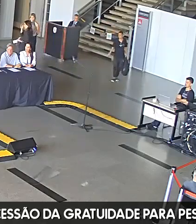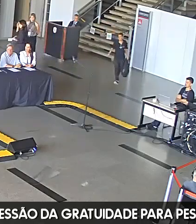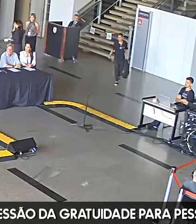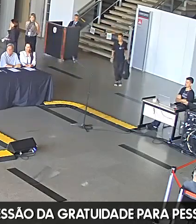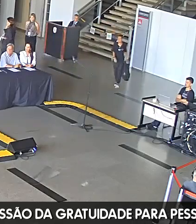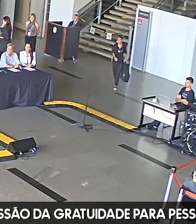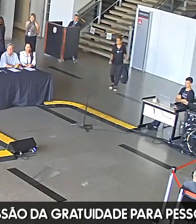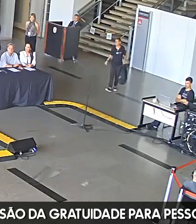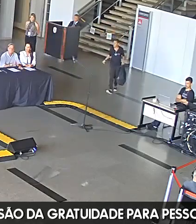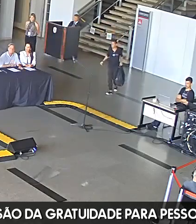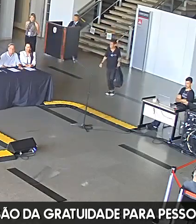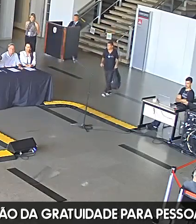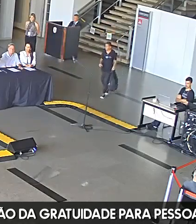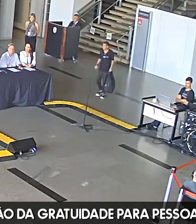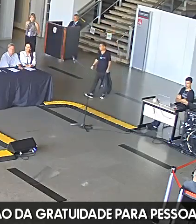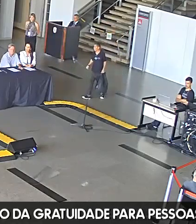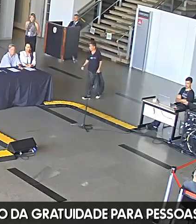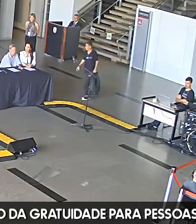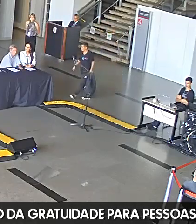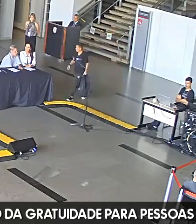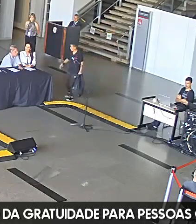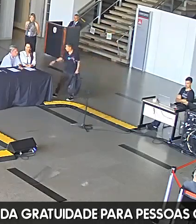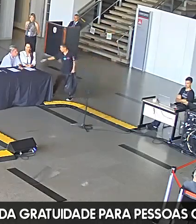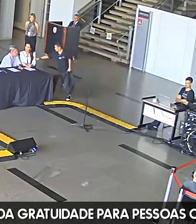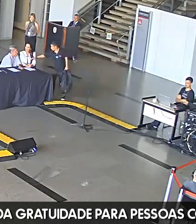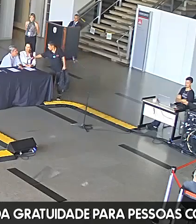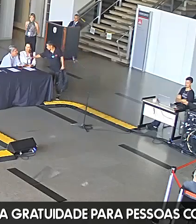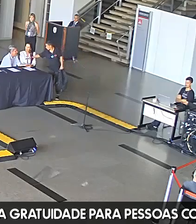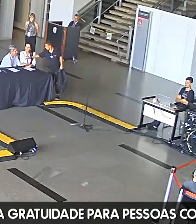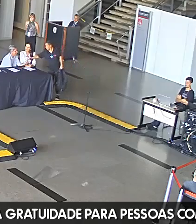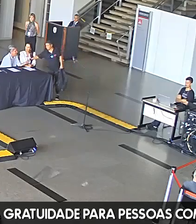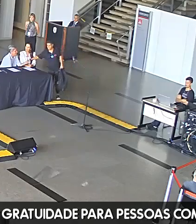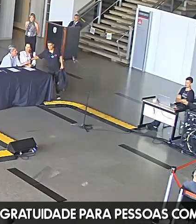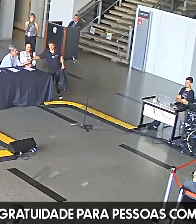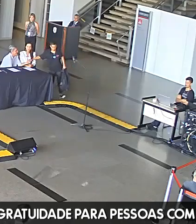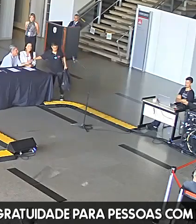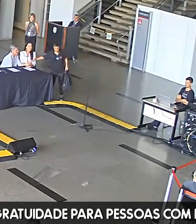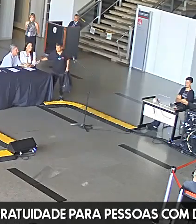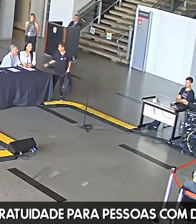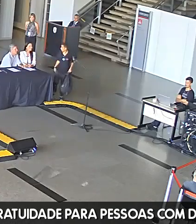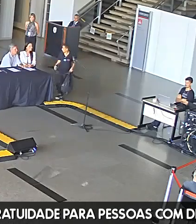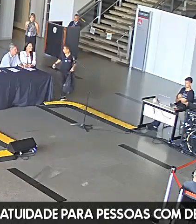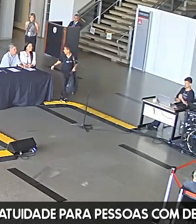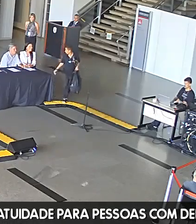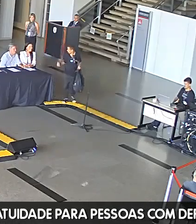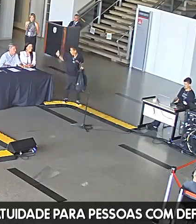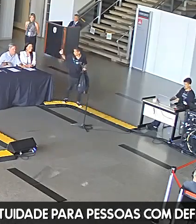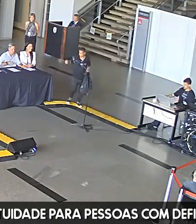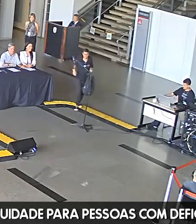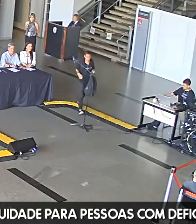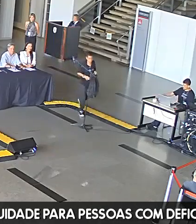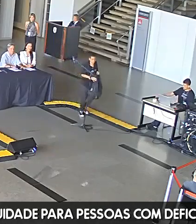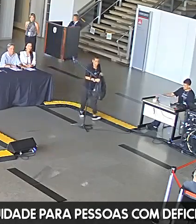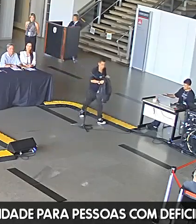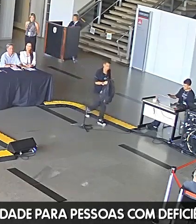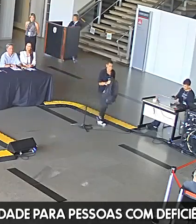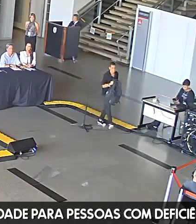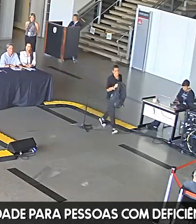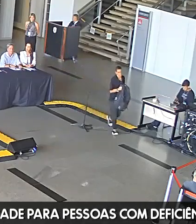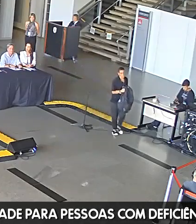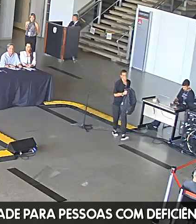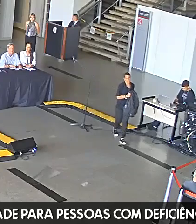comprovar a deficiência, o idoso é muito fácil. Ele chega com a sua carteira de identidade e ali ele mostra que ele